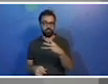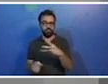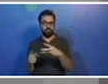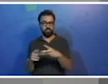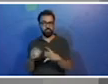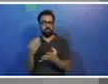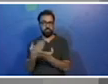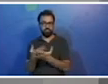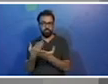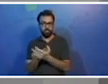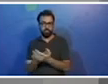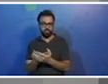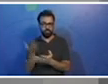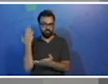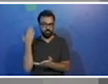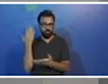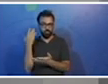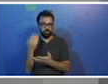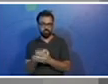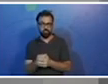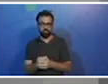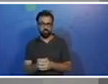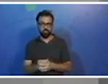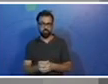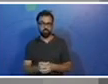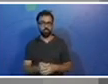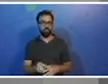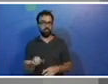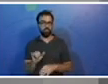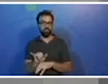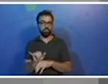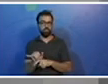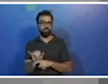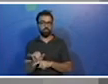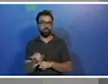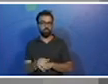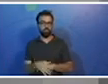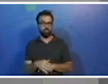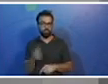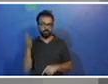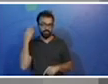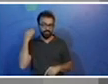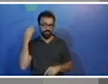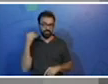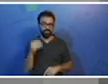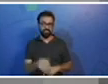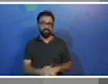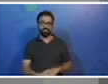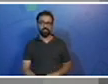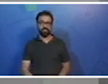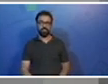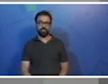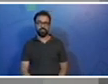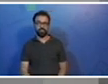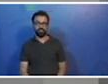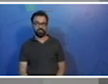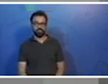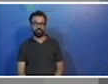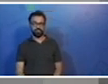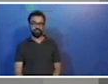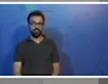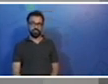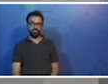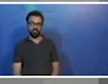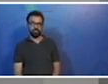aulas passadas, que tá lá no comecinho, tá? Deixa eu voltar lá no comecinho